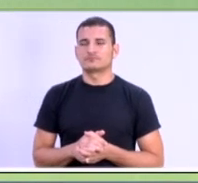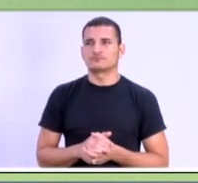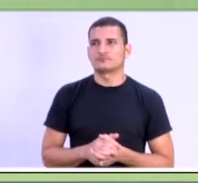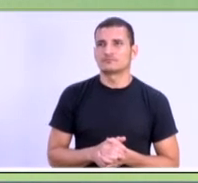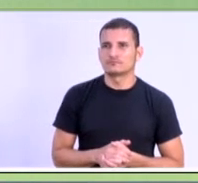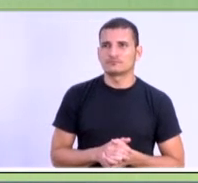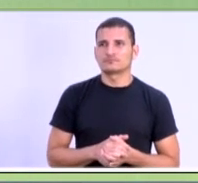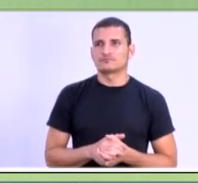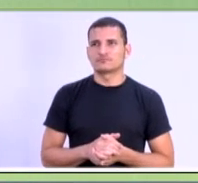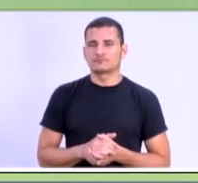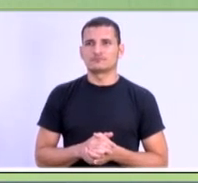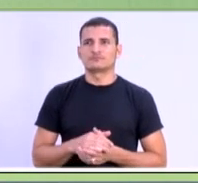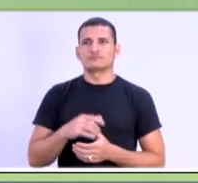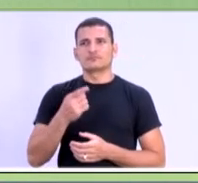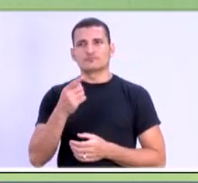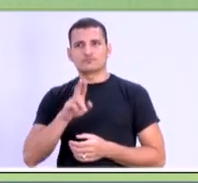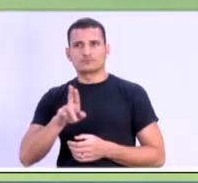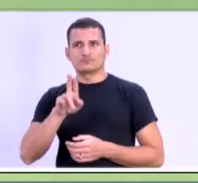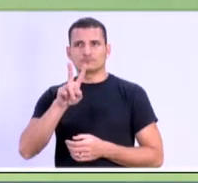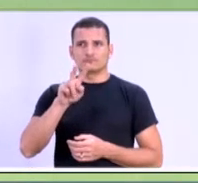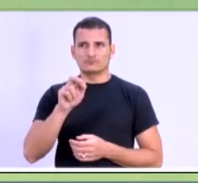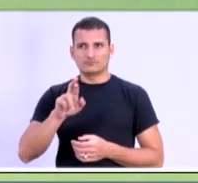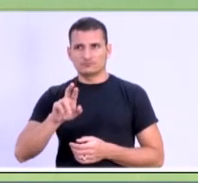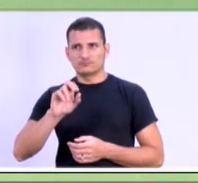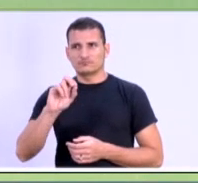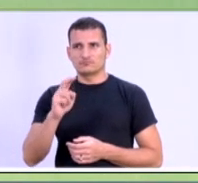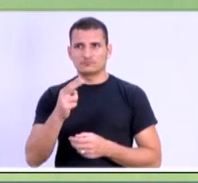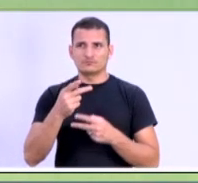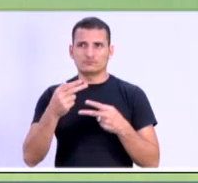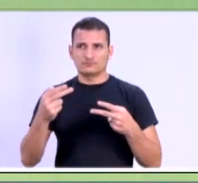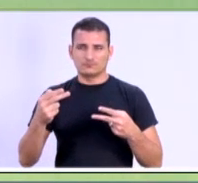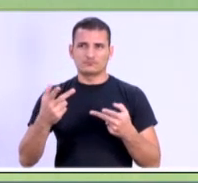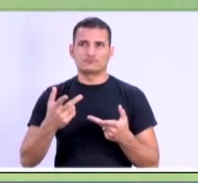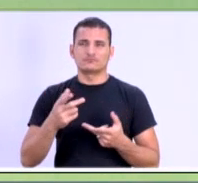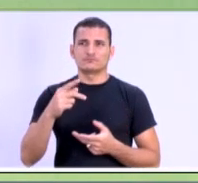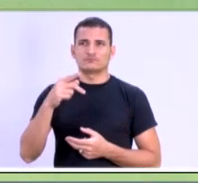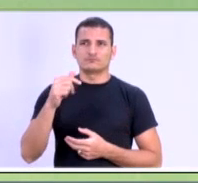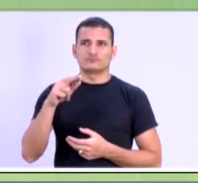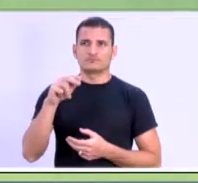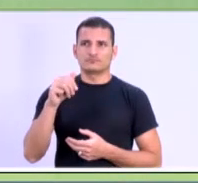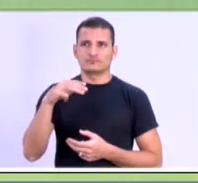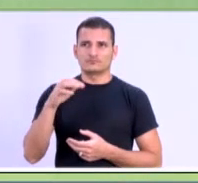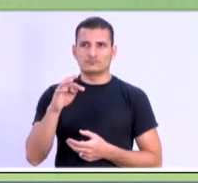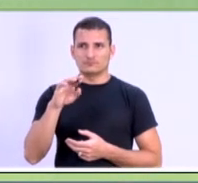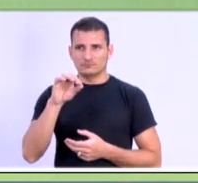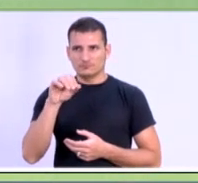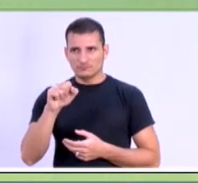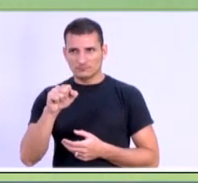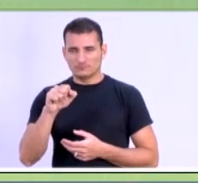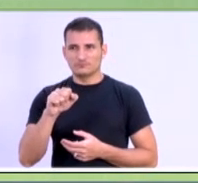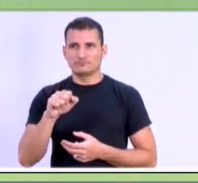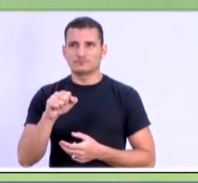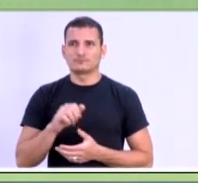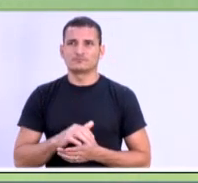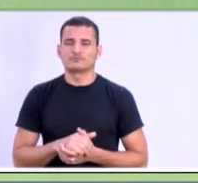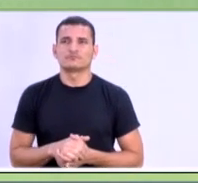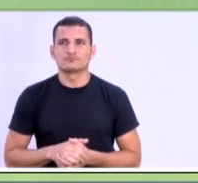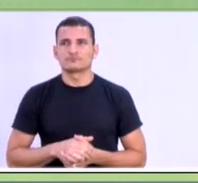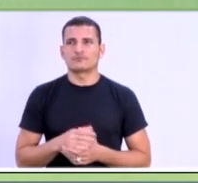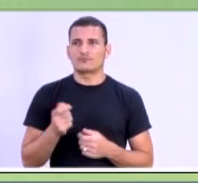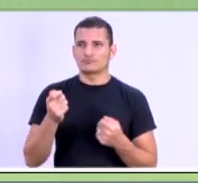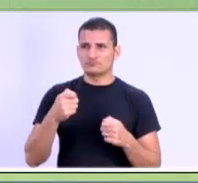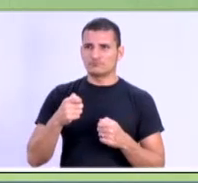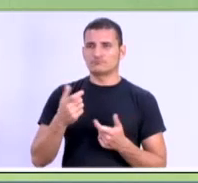através de variáveis ou objetos. Quer dizer, os parâmetros nada mais são do que variáveis ou objetos. Então, é possível